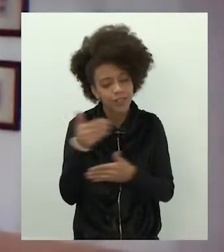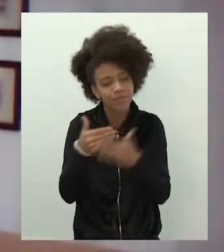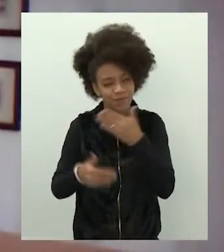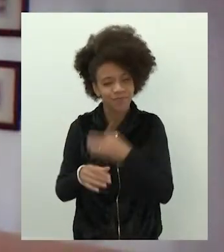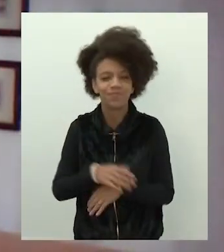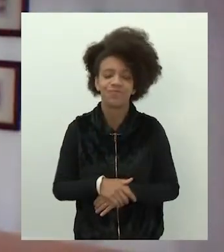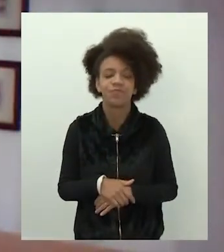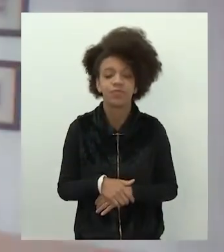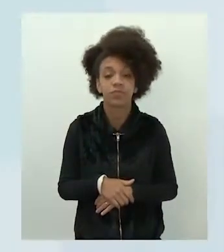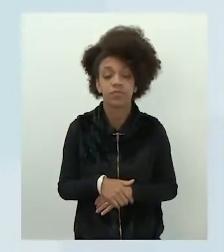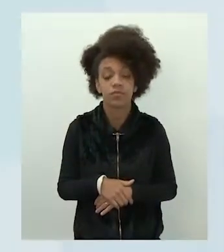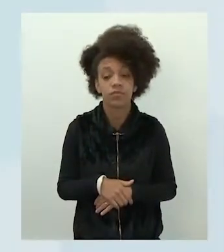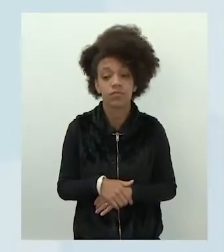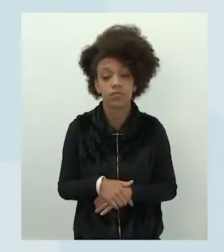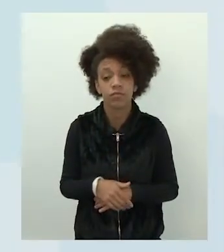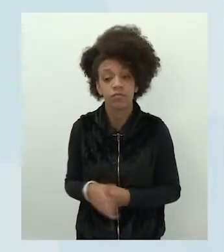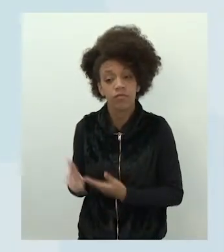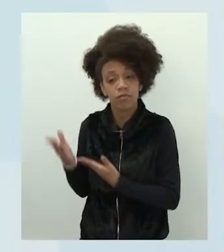por favor.